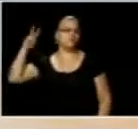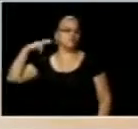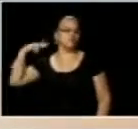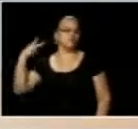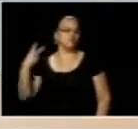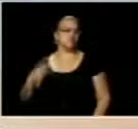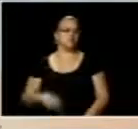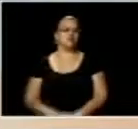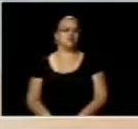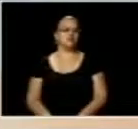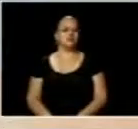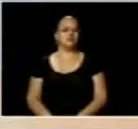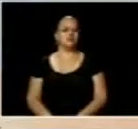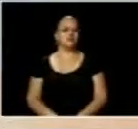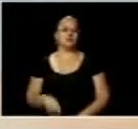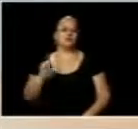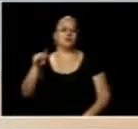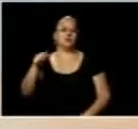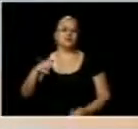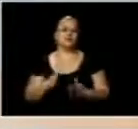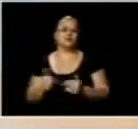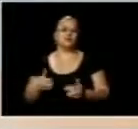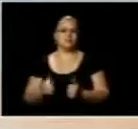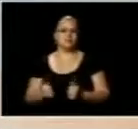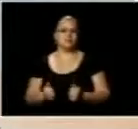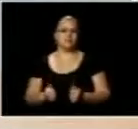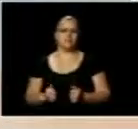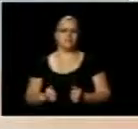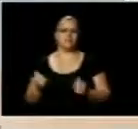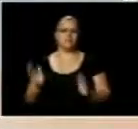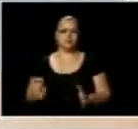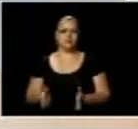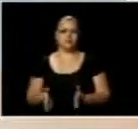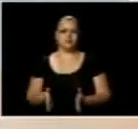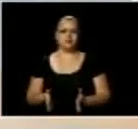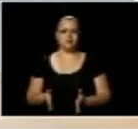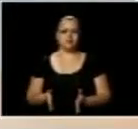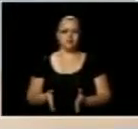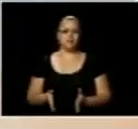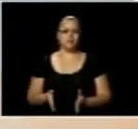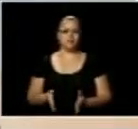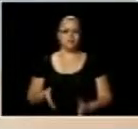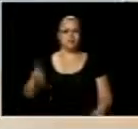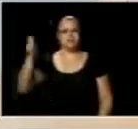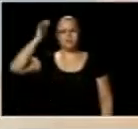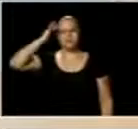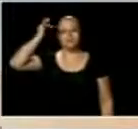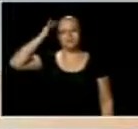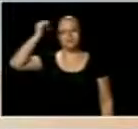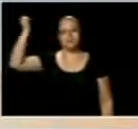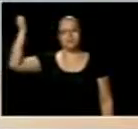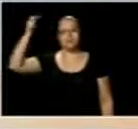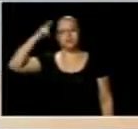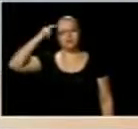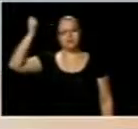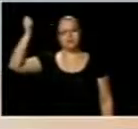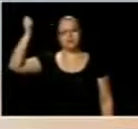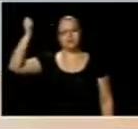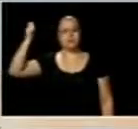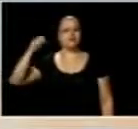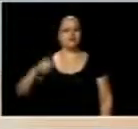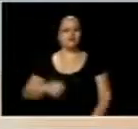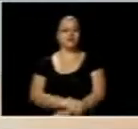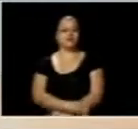O que ele fez, você pode perder, estou terminando presente, no campo das ideias. Sempre falei, mas nunca no campo